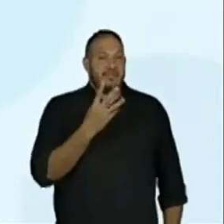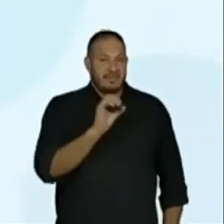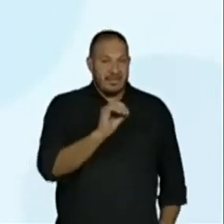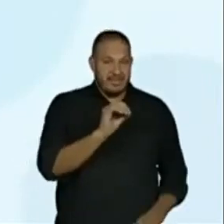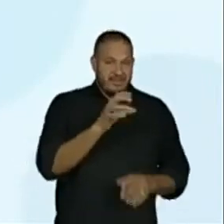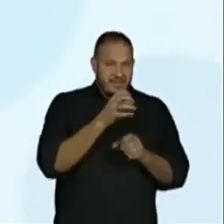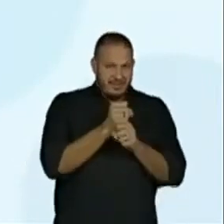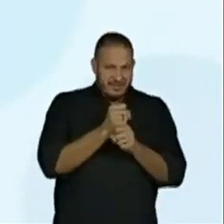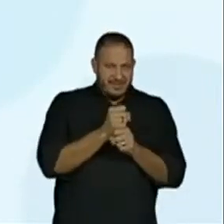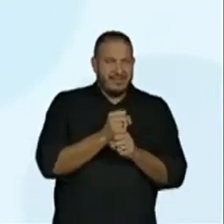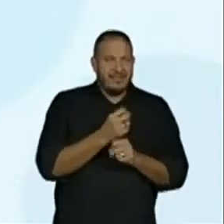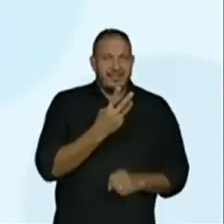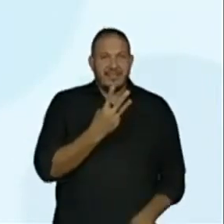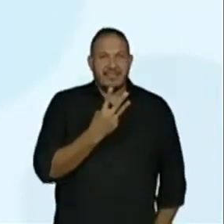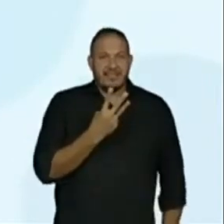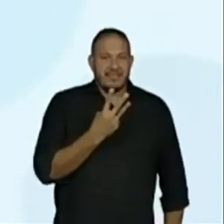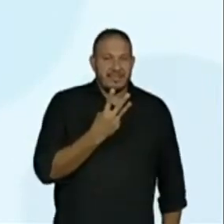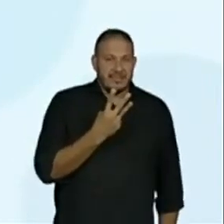quantos reais?